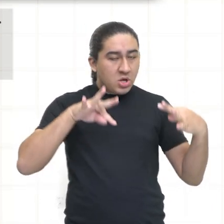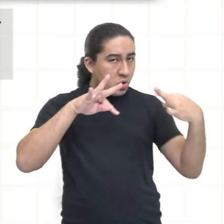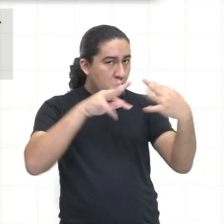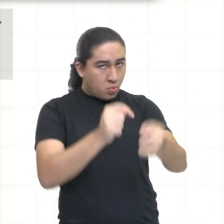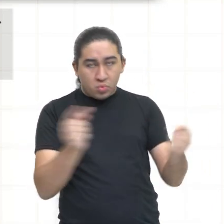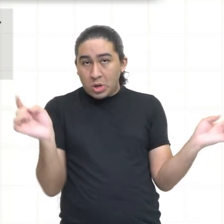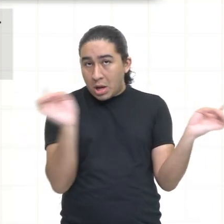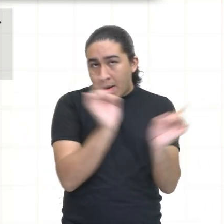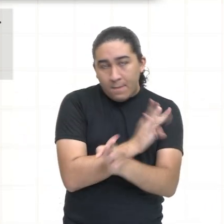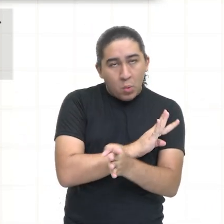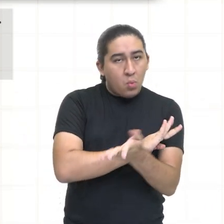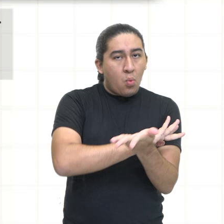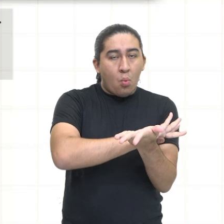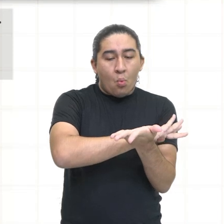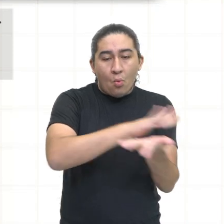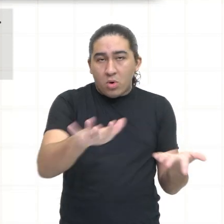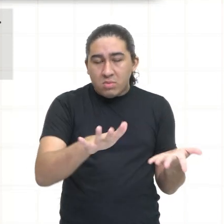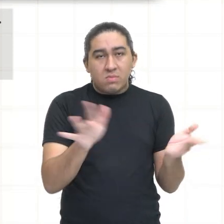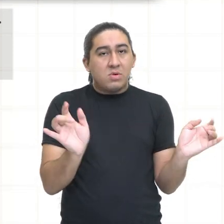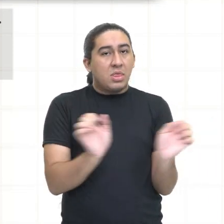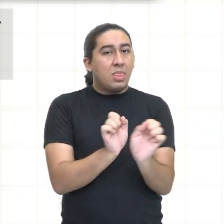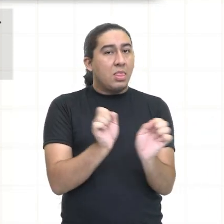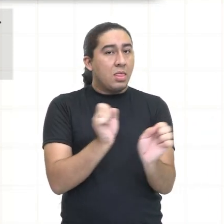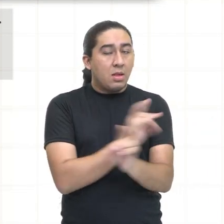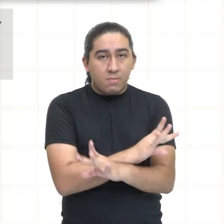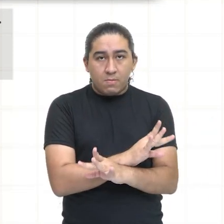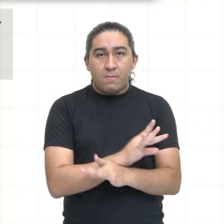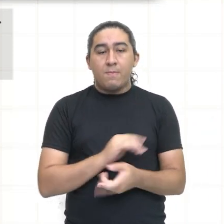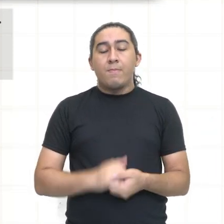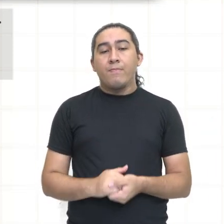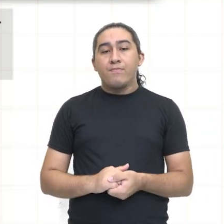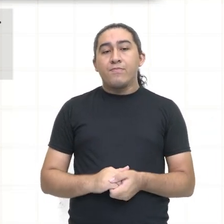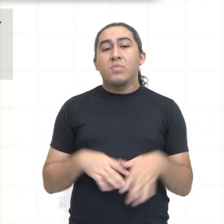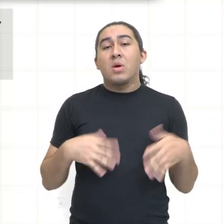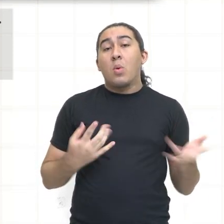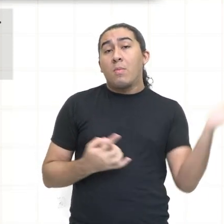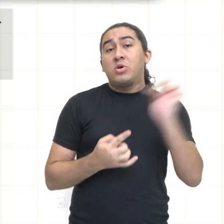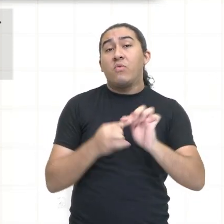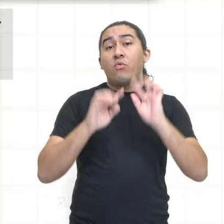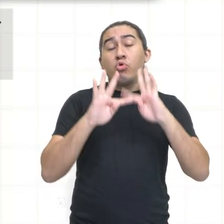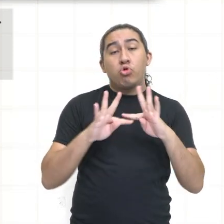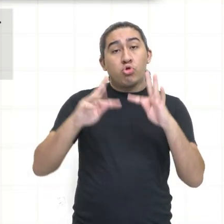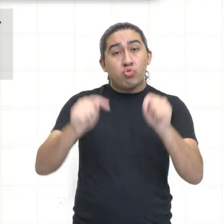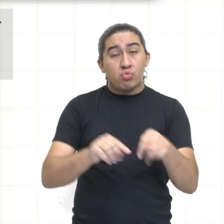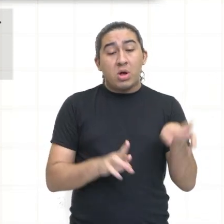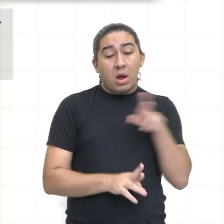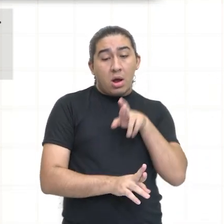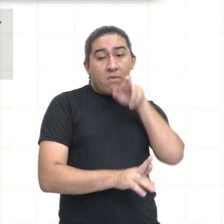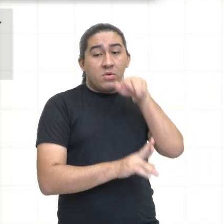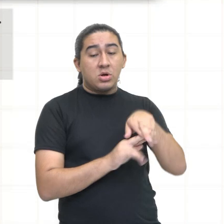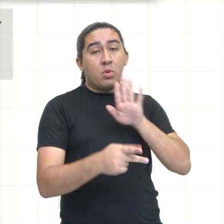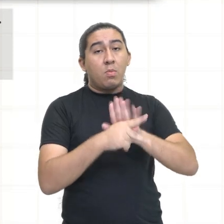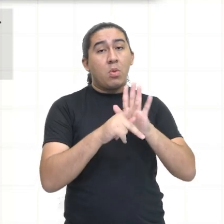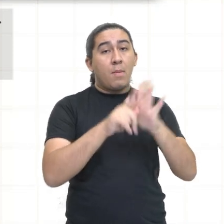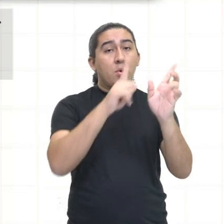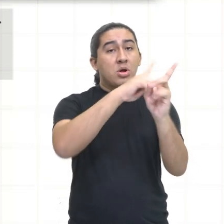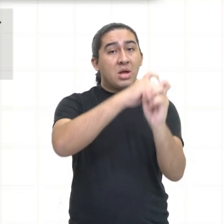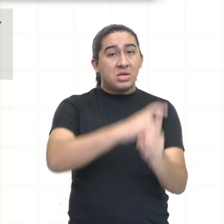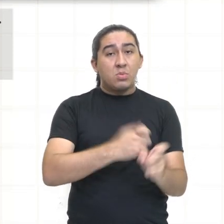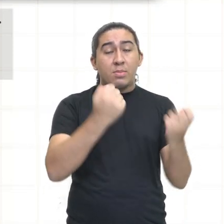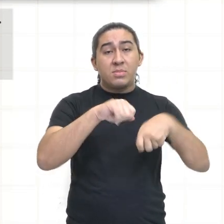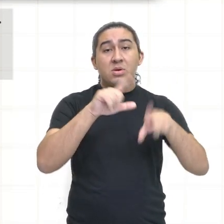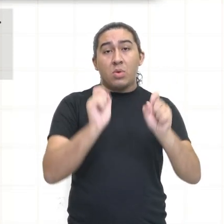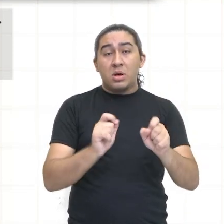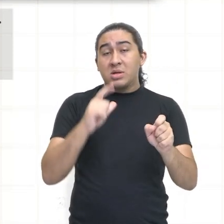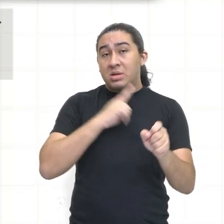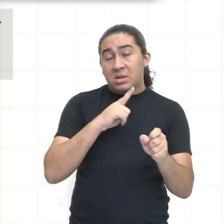influências nazistas nas instituições alemãs. Qual era a finalidade aqui? Tudo que se referisse ao nazismo